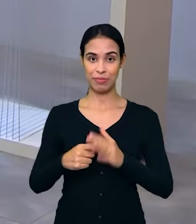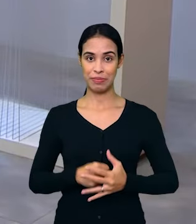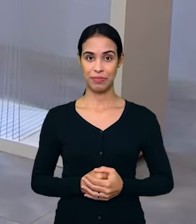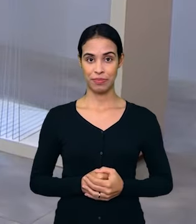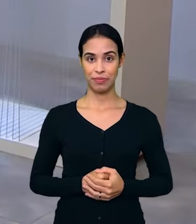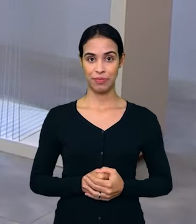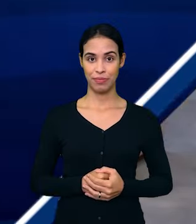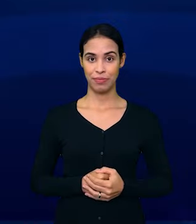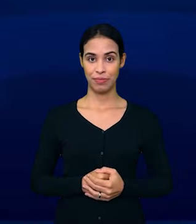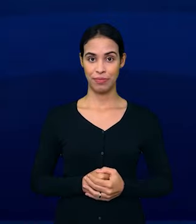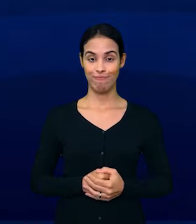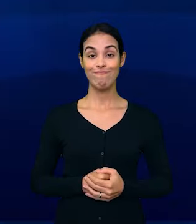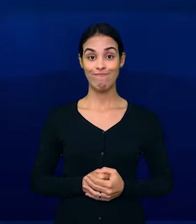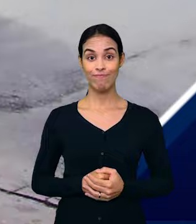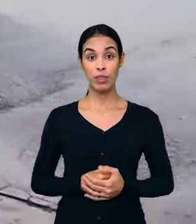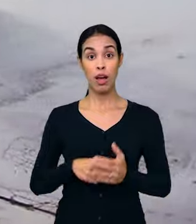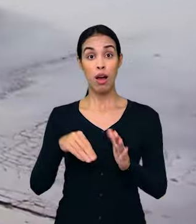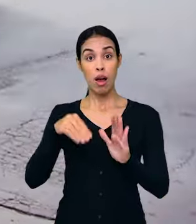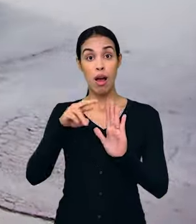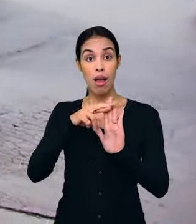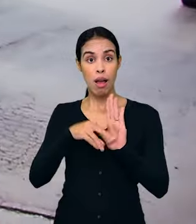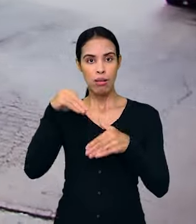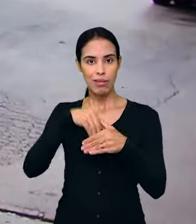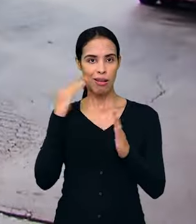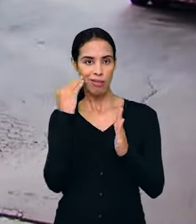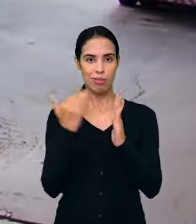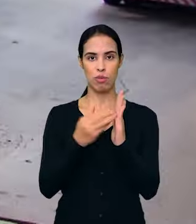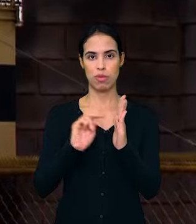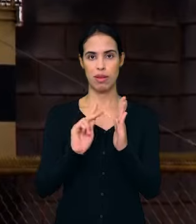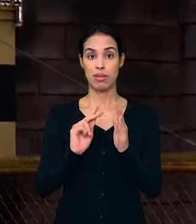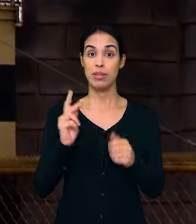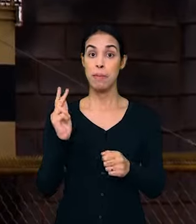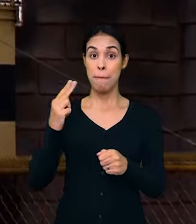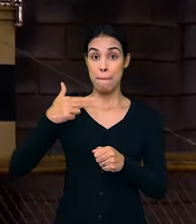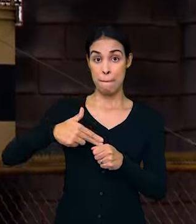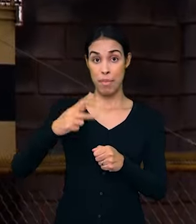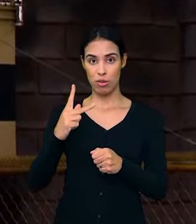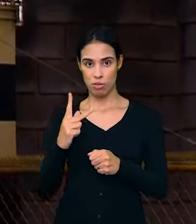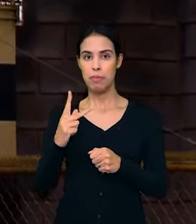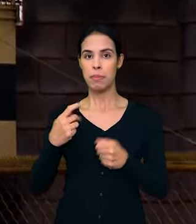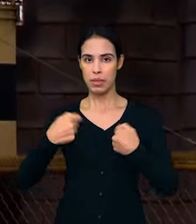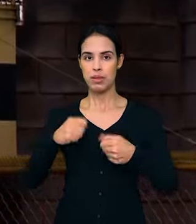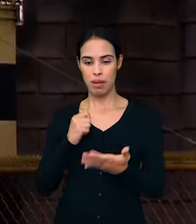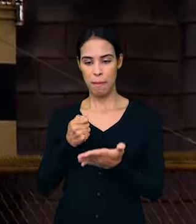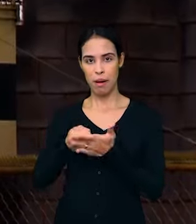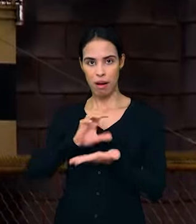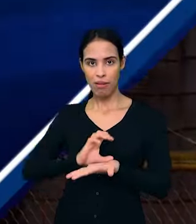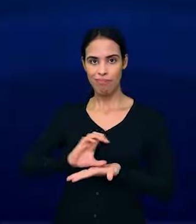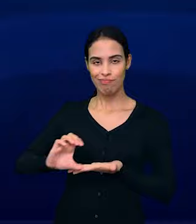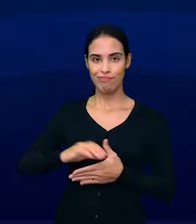hoje. Por descumprir norma coletiva, a Petrobras deve pagar dias de paralisação.